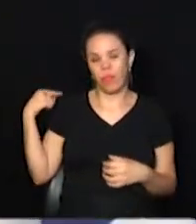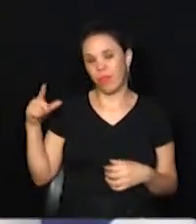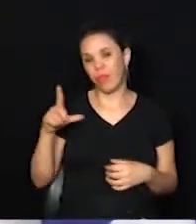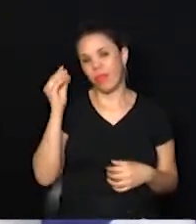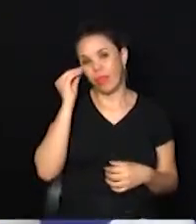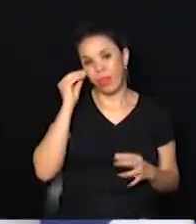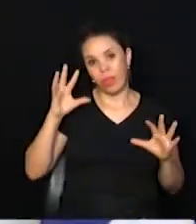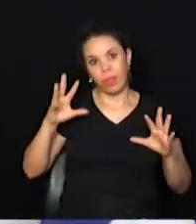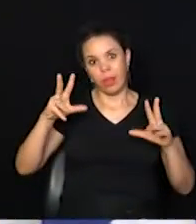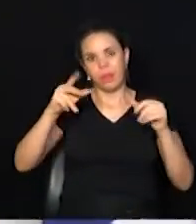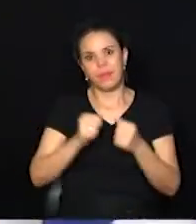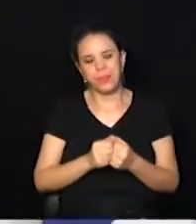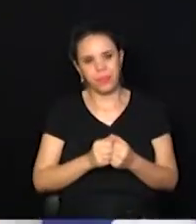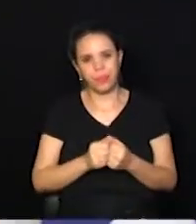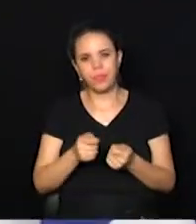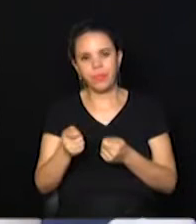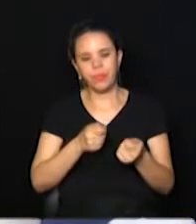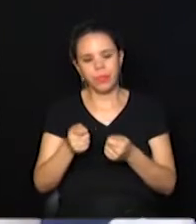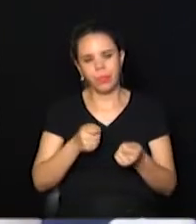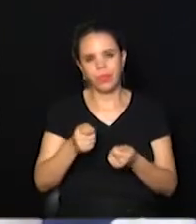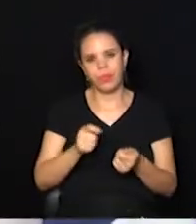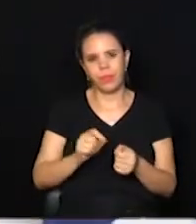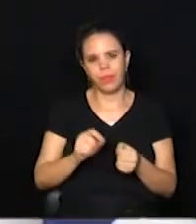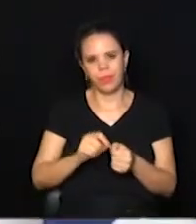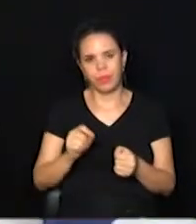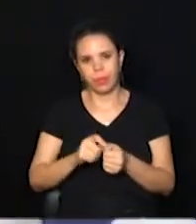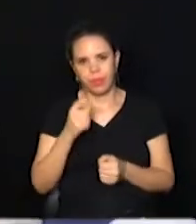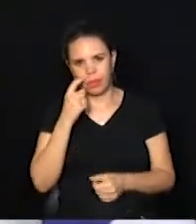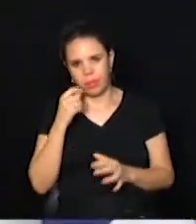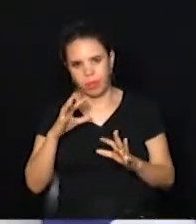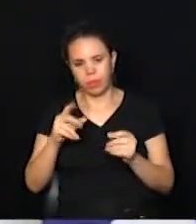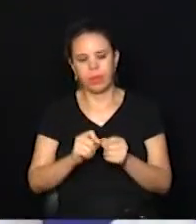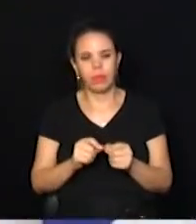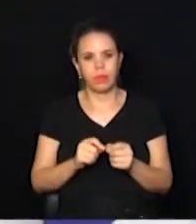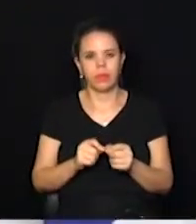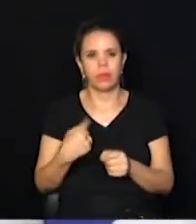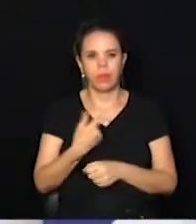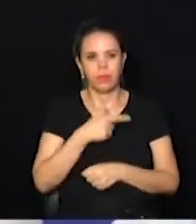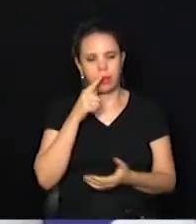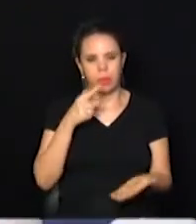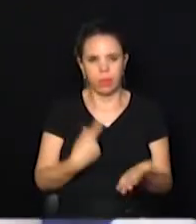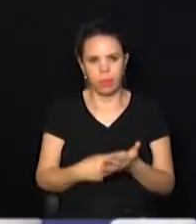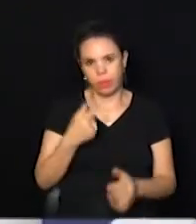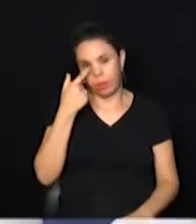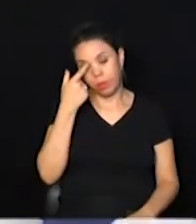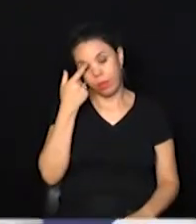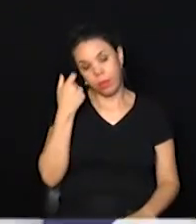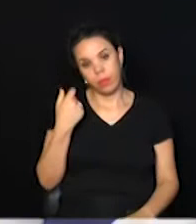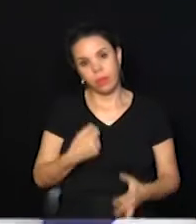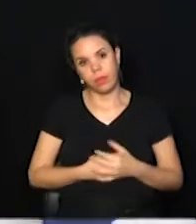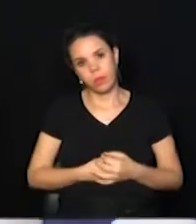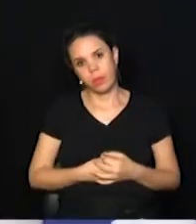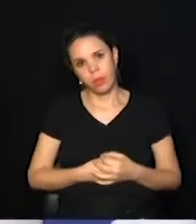de tudo para manter e fazer tudo o que nós nos comprometemos,